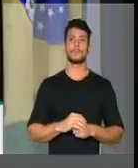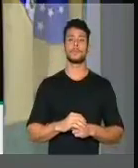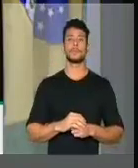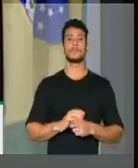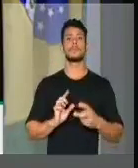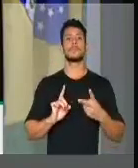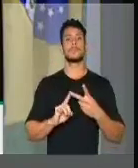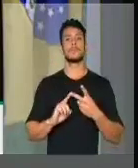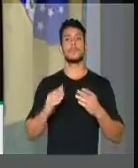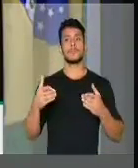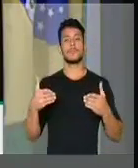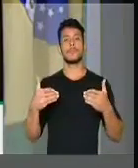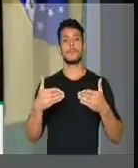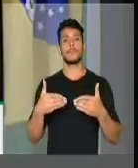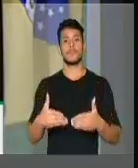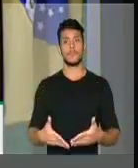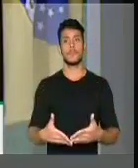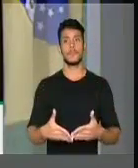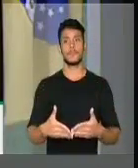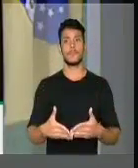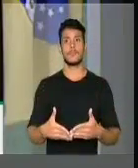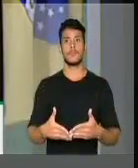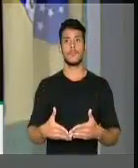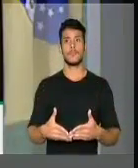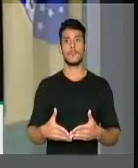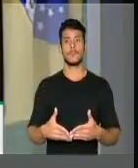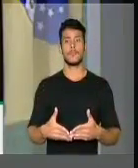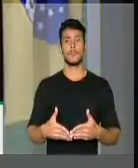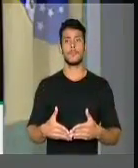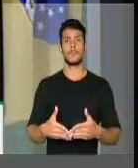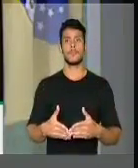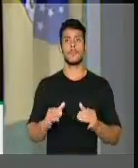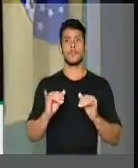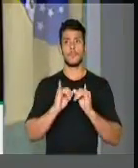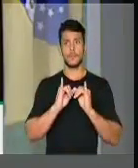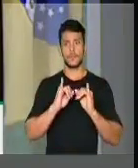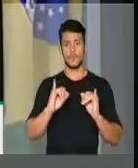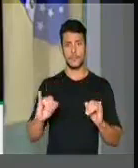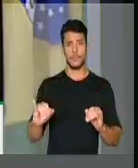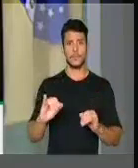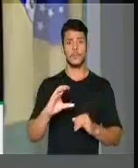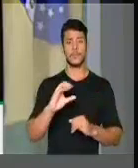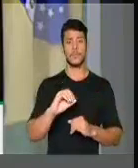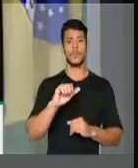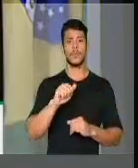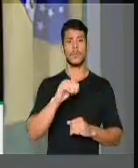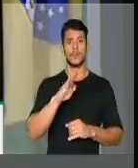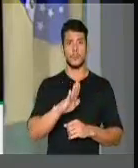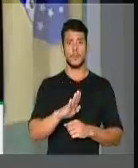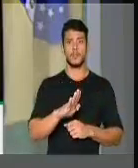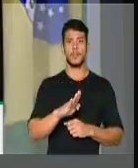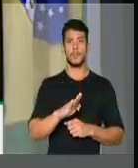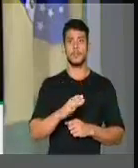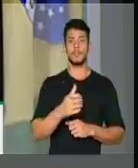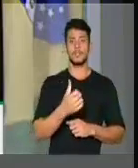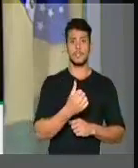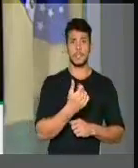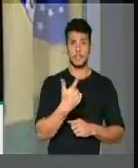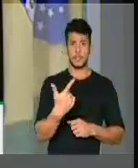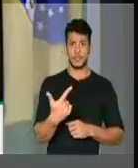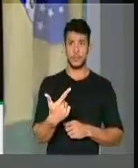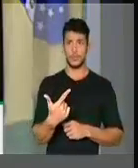participou da maior declaração dos advogados do Brasil e dos presidentes dos advogados das seccionais de